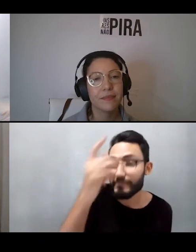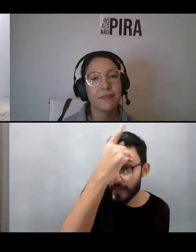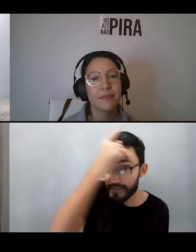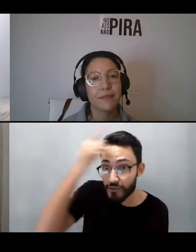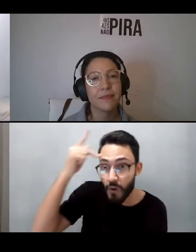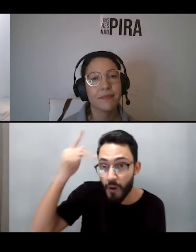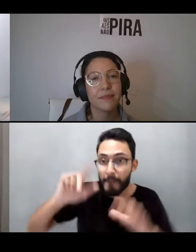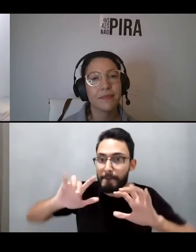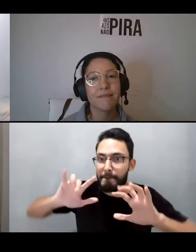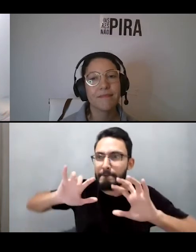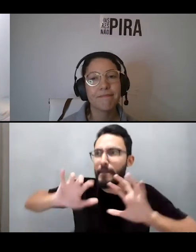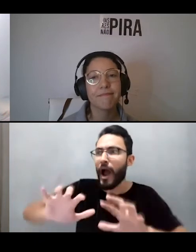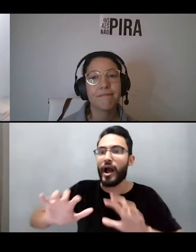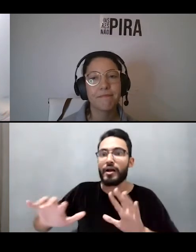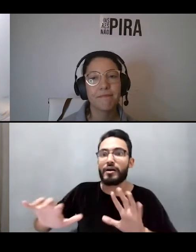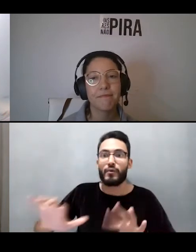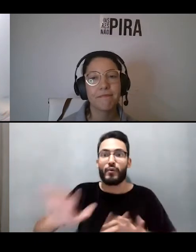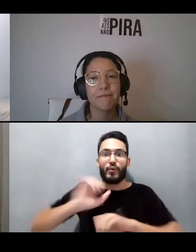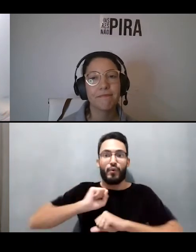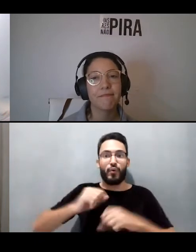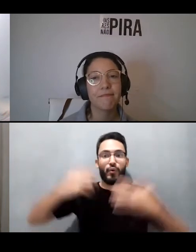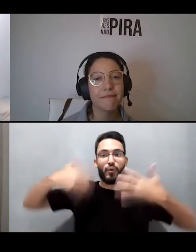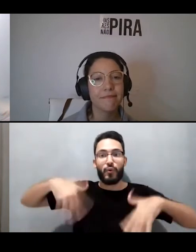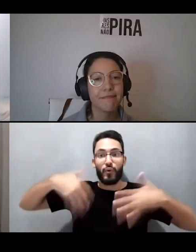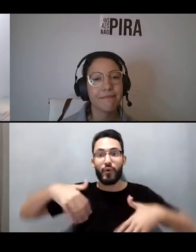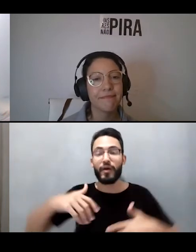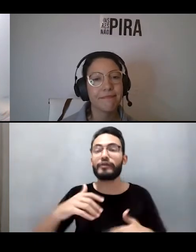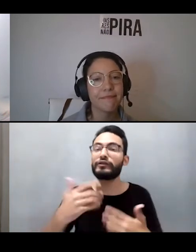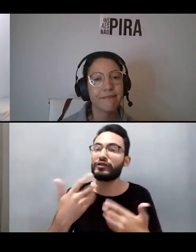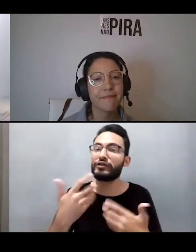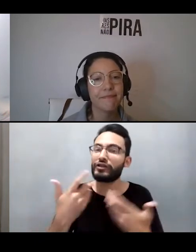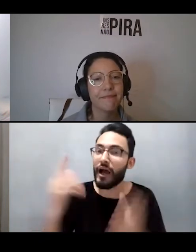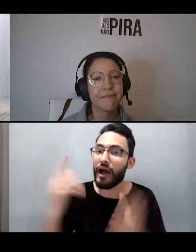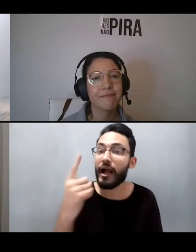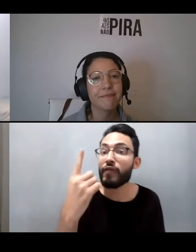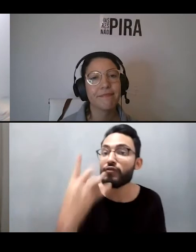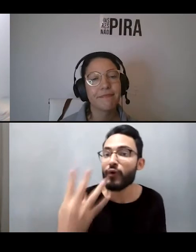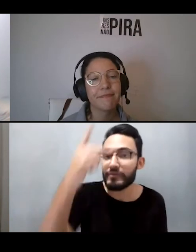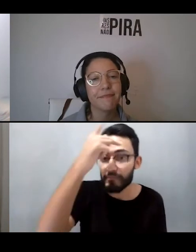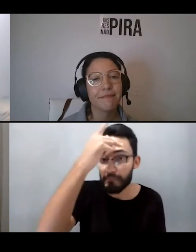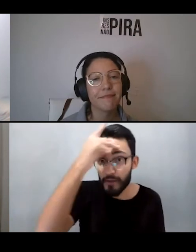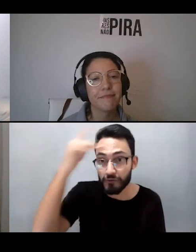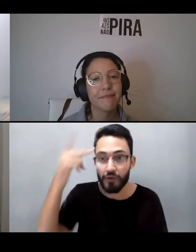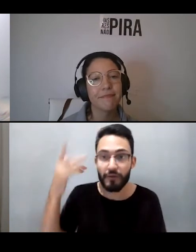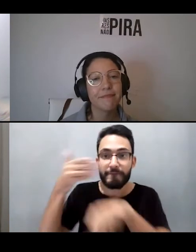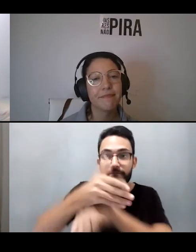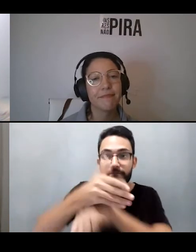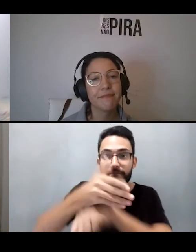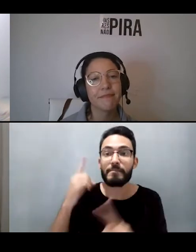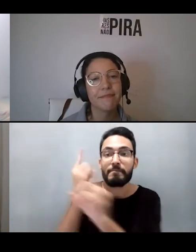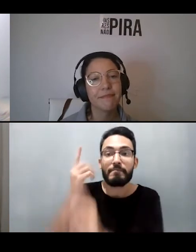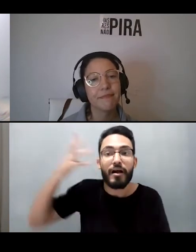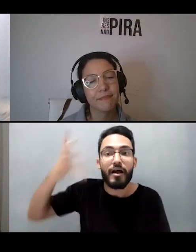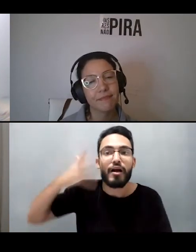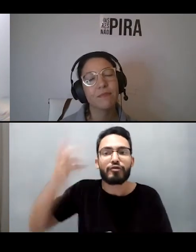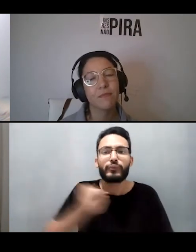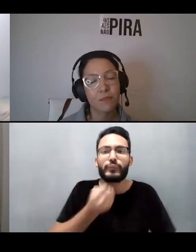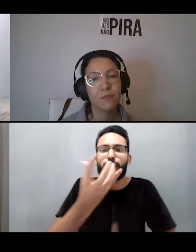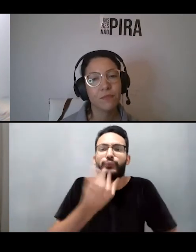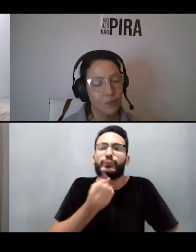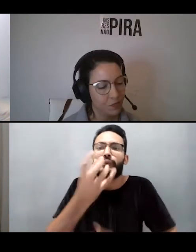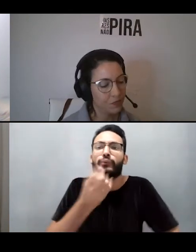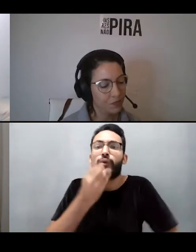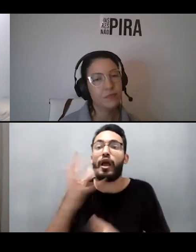impactadas. Nós tivemos mais de 14 palestrantes e facilitadores, e a esses palestrantes tivemos palestrantes internos, como